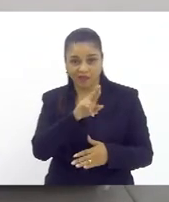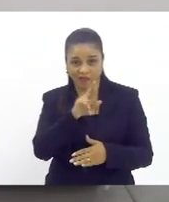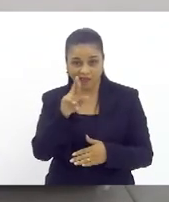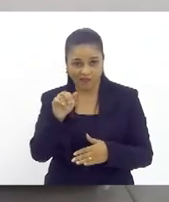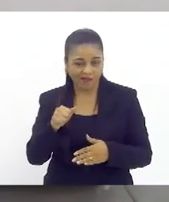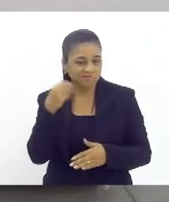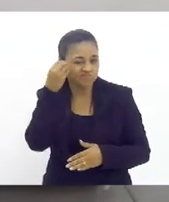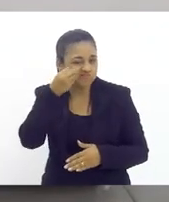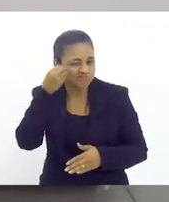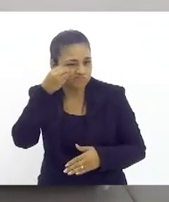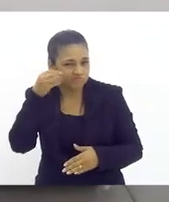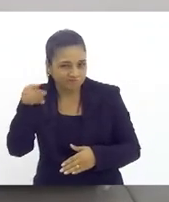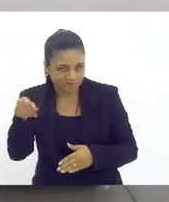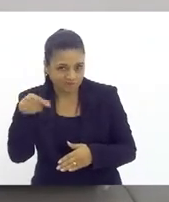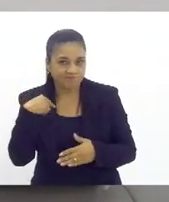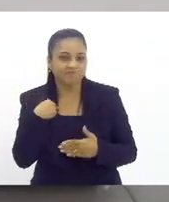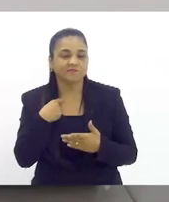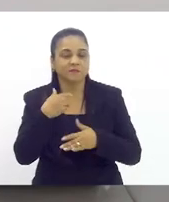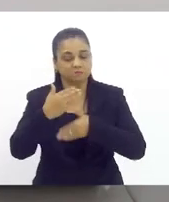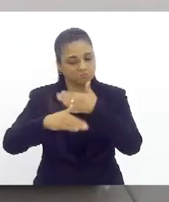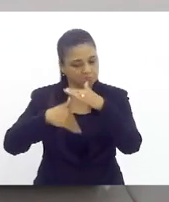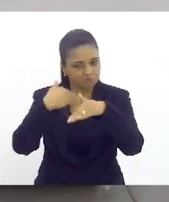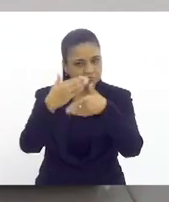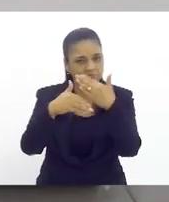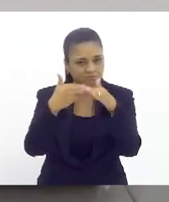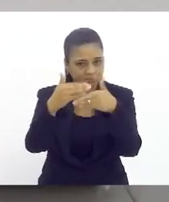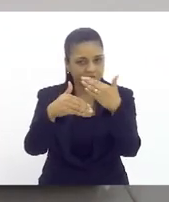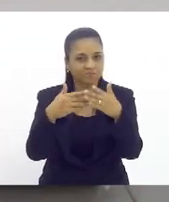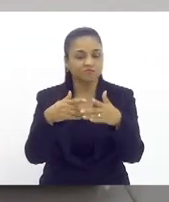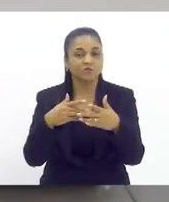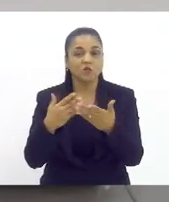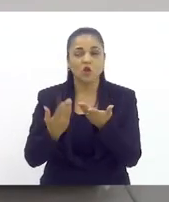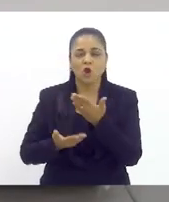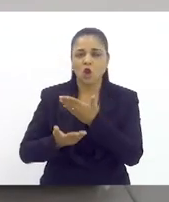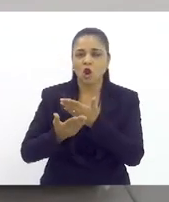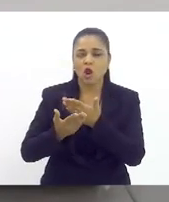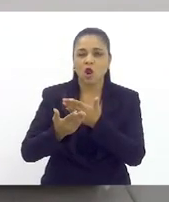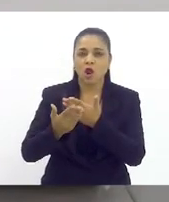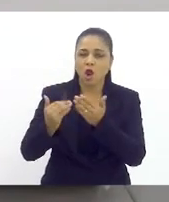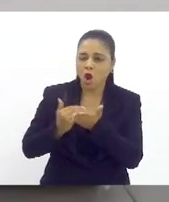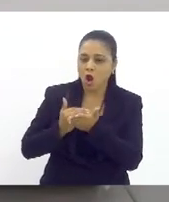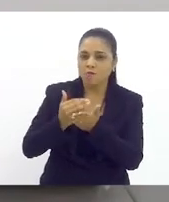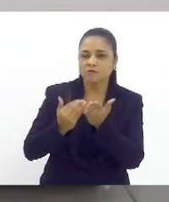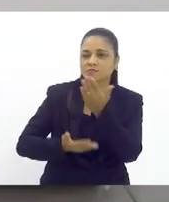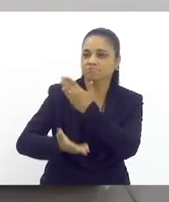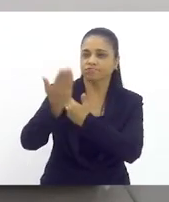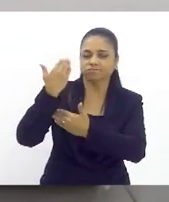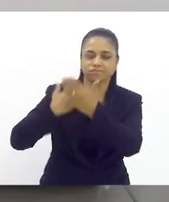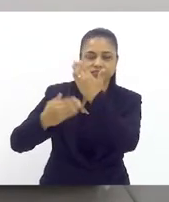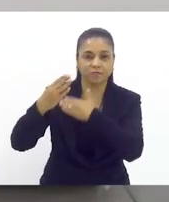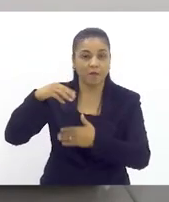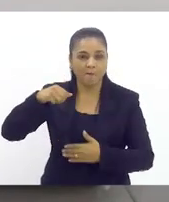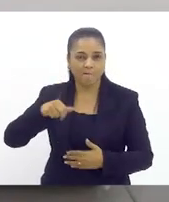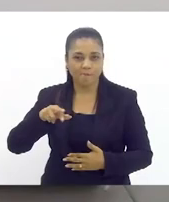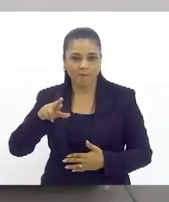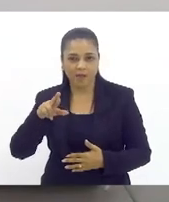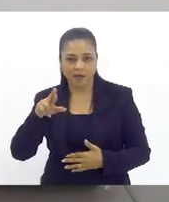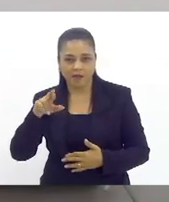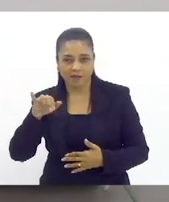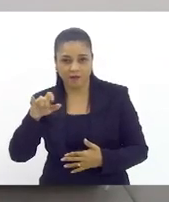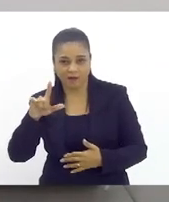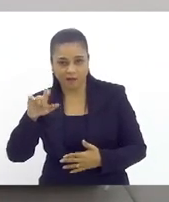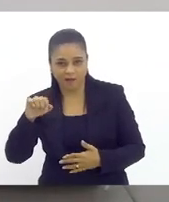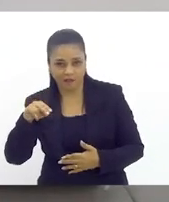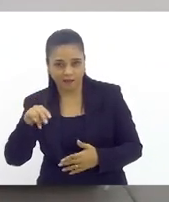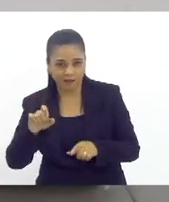experiência disso inclusive com a evolução né porque isso começou lá atrás A Marilene também a carinhava muito